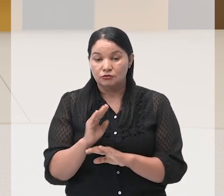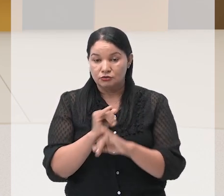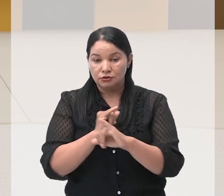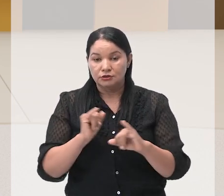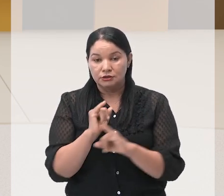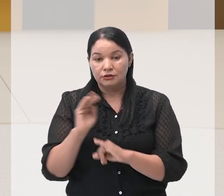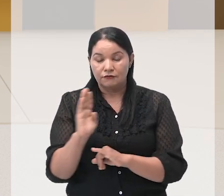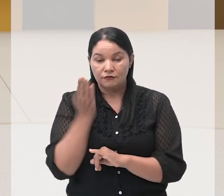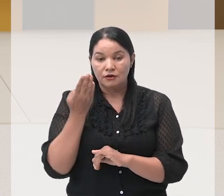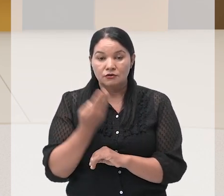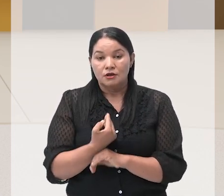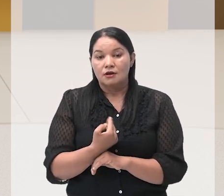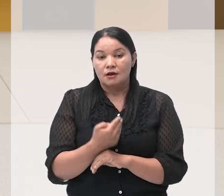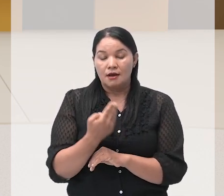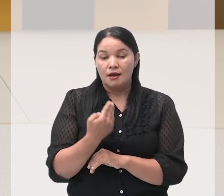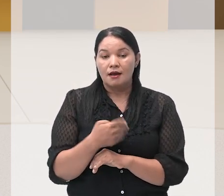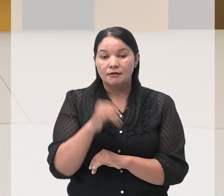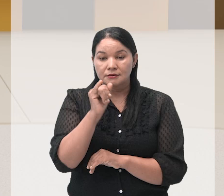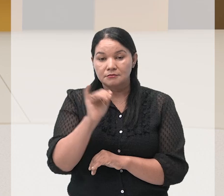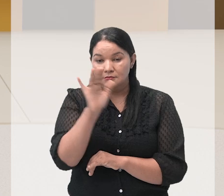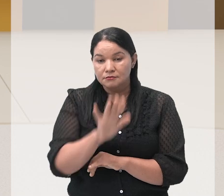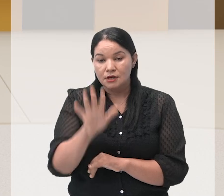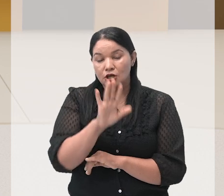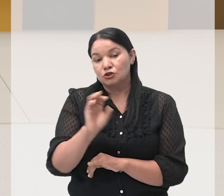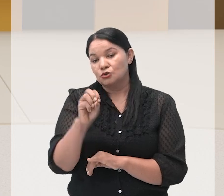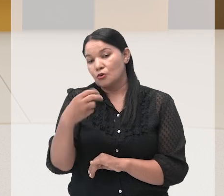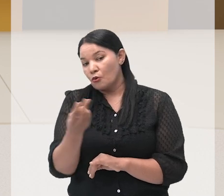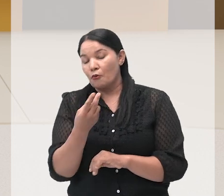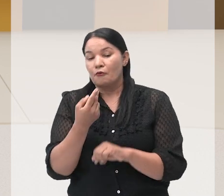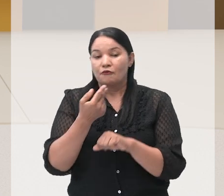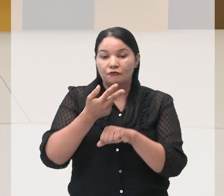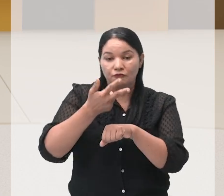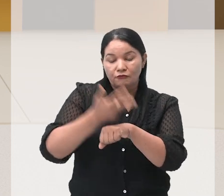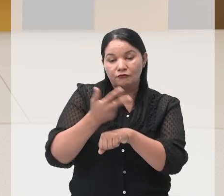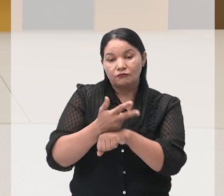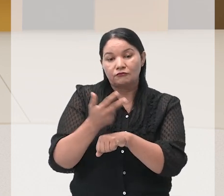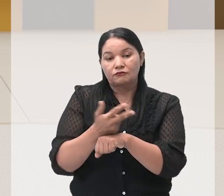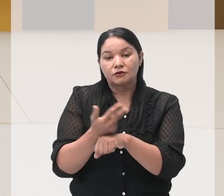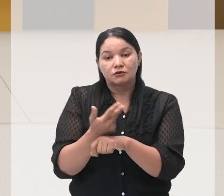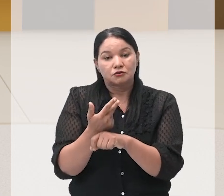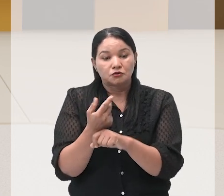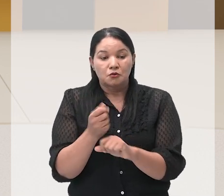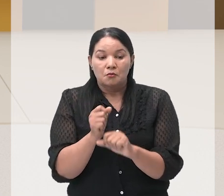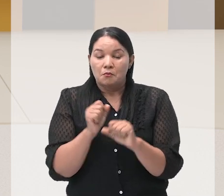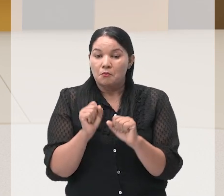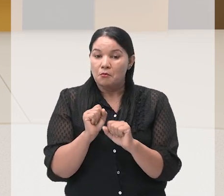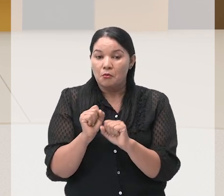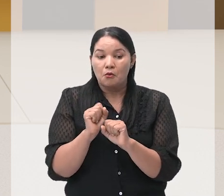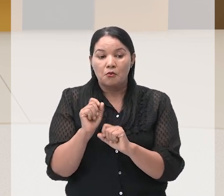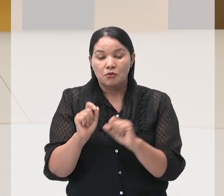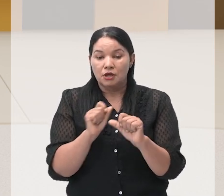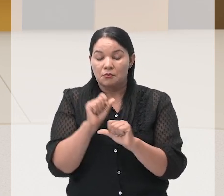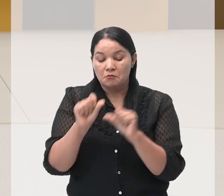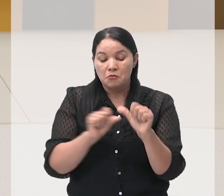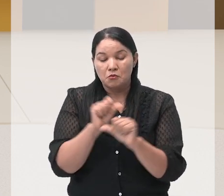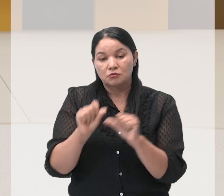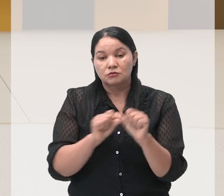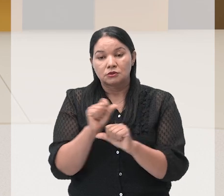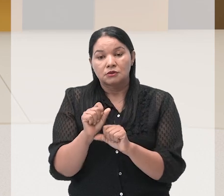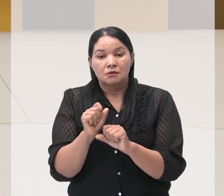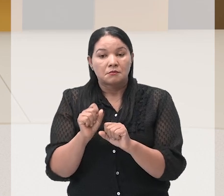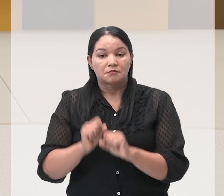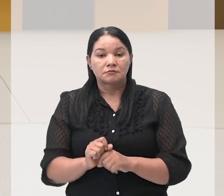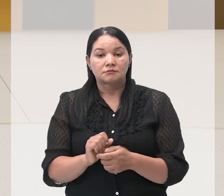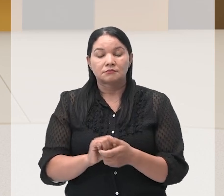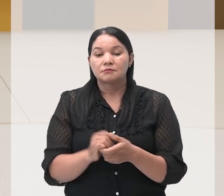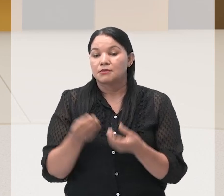vídeos manipulados. Eles utilizam muitas fotos e vídeos editados para dar